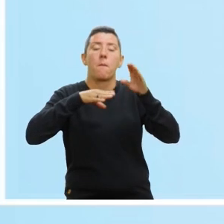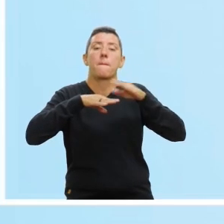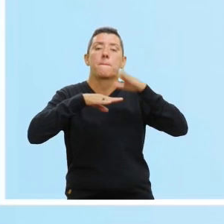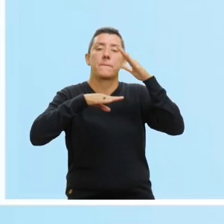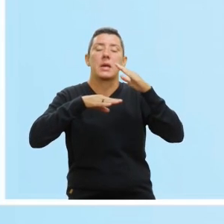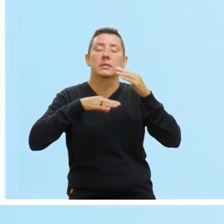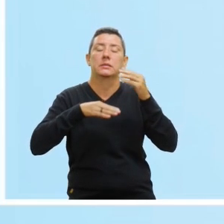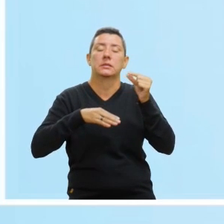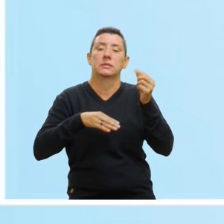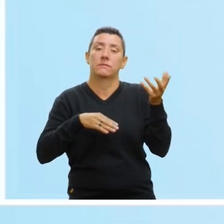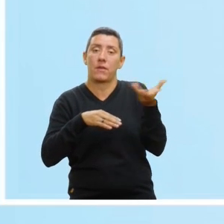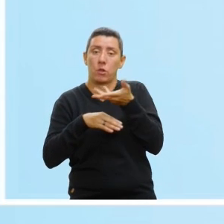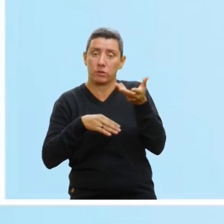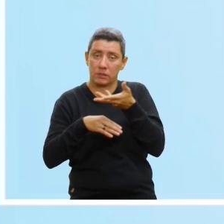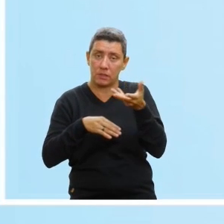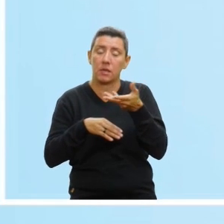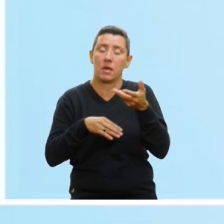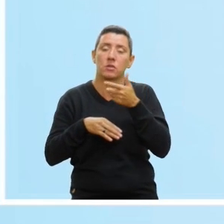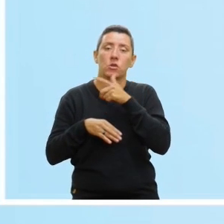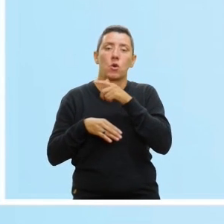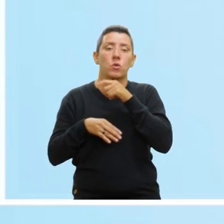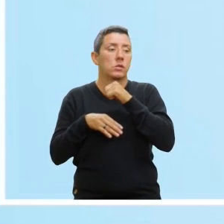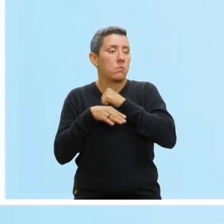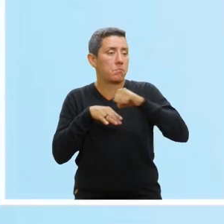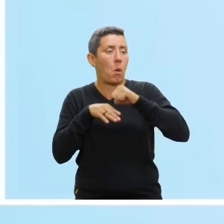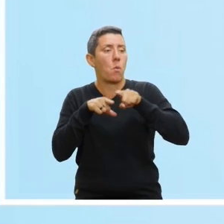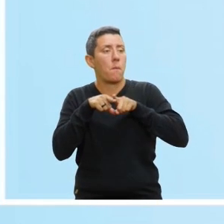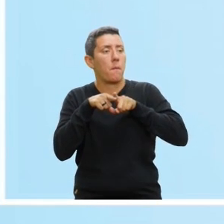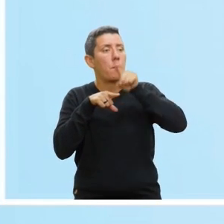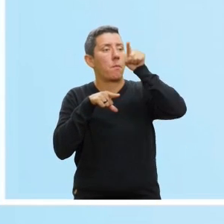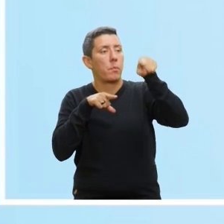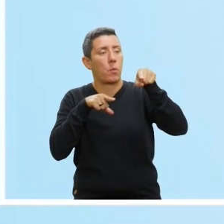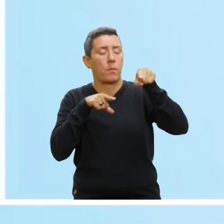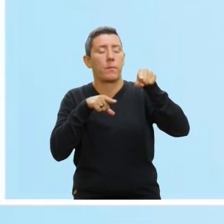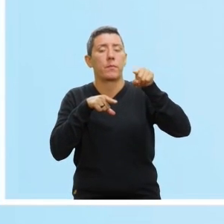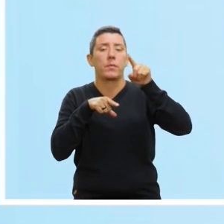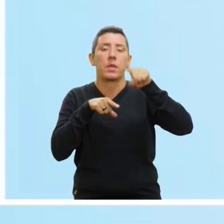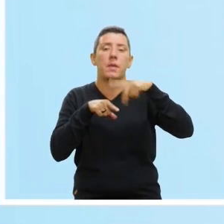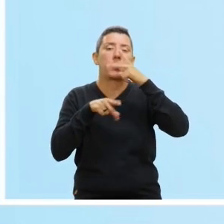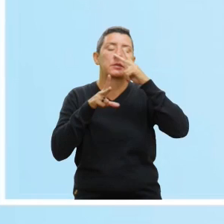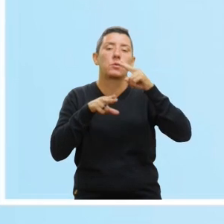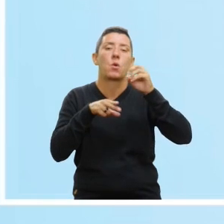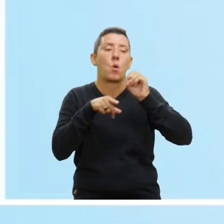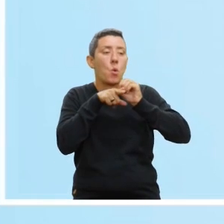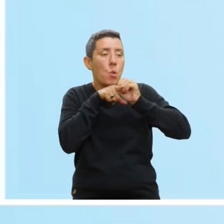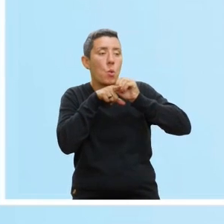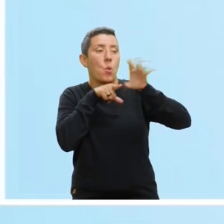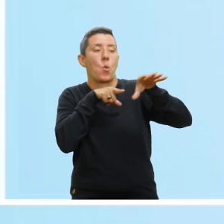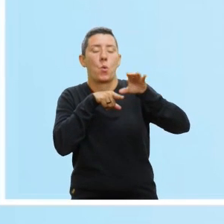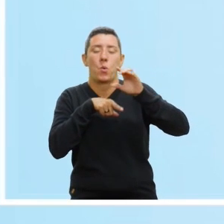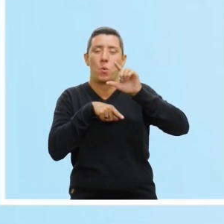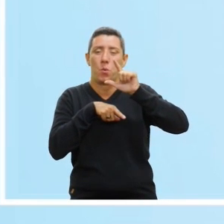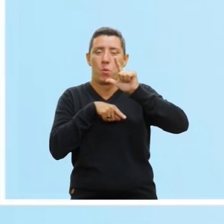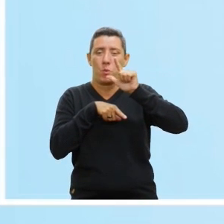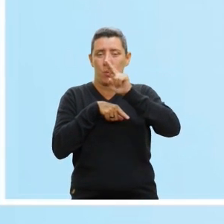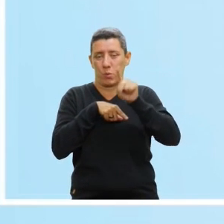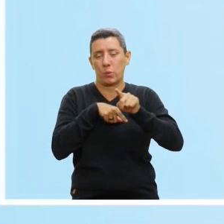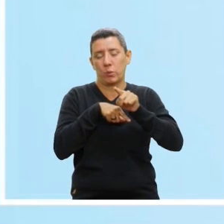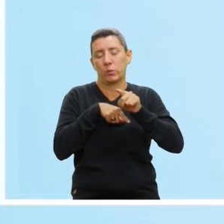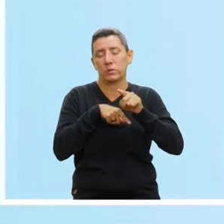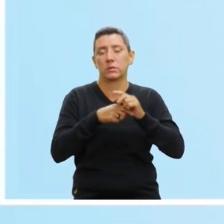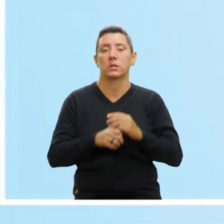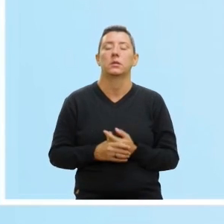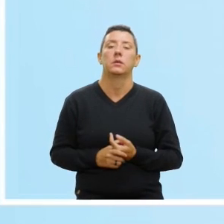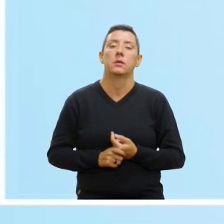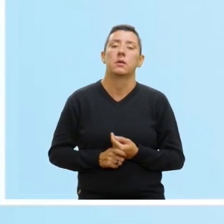ter bastante potência, né? Basicamente, um sinal óptico é luz, que é potência, né? Então, você precisa